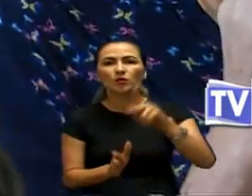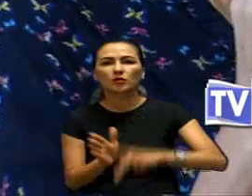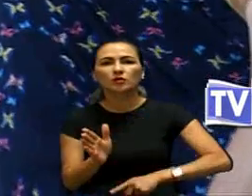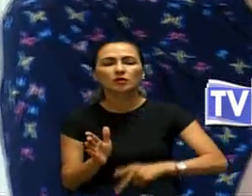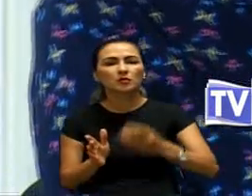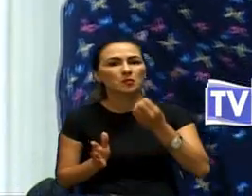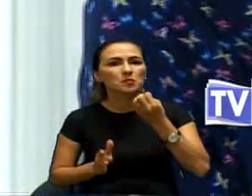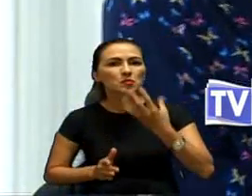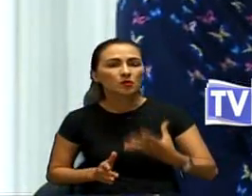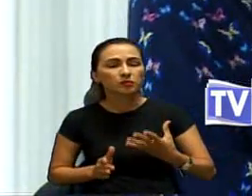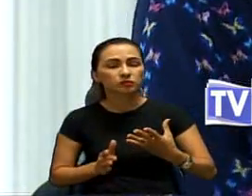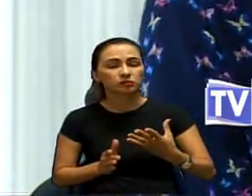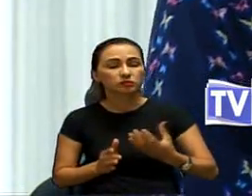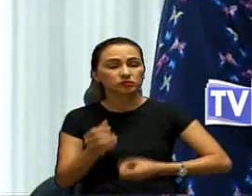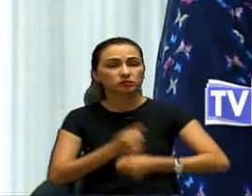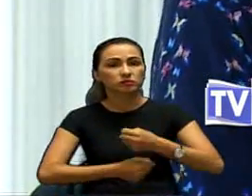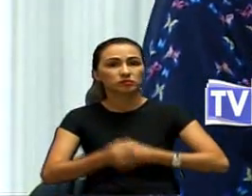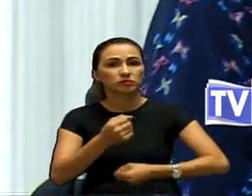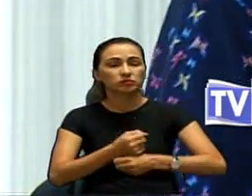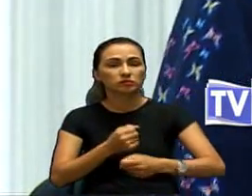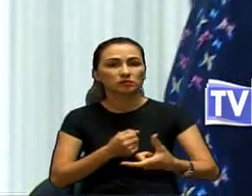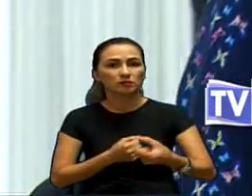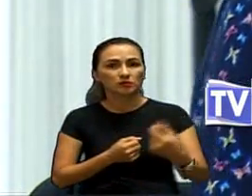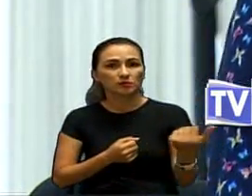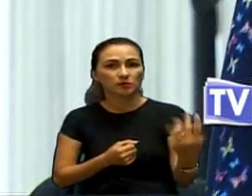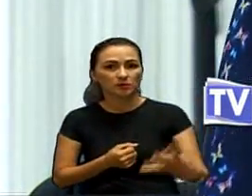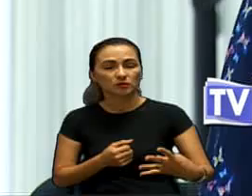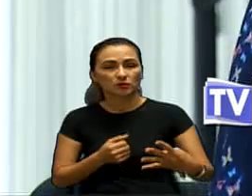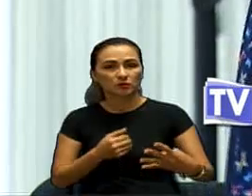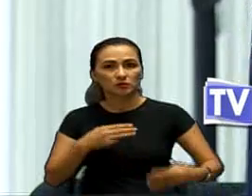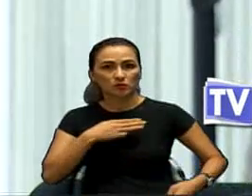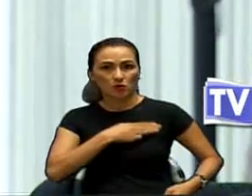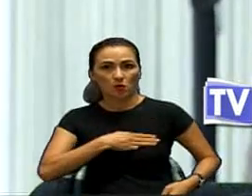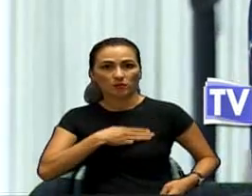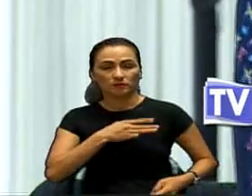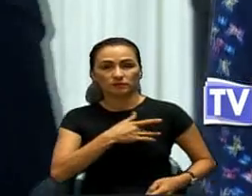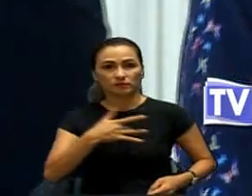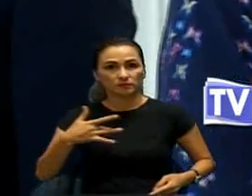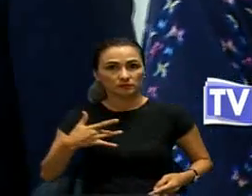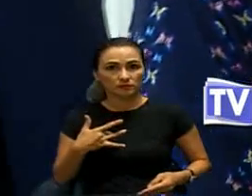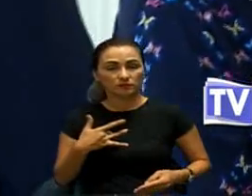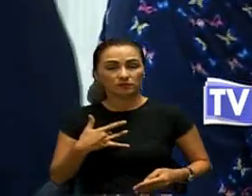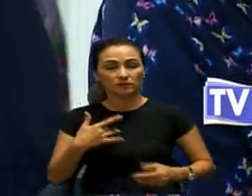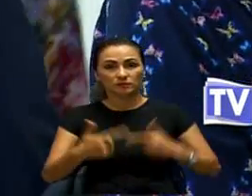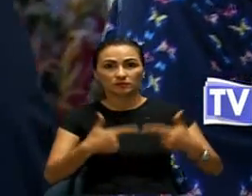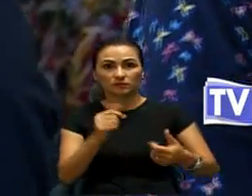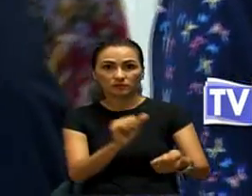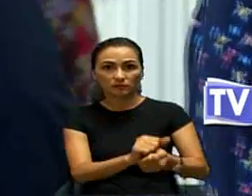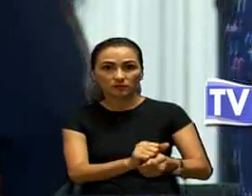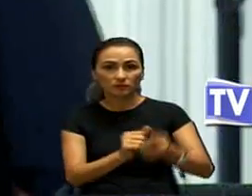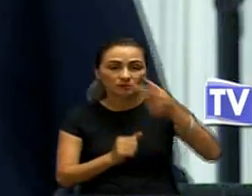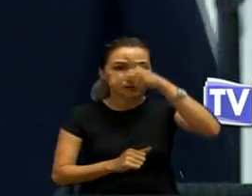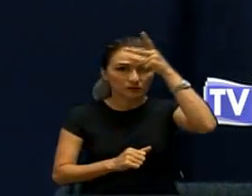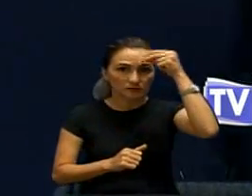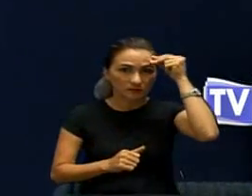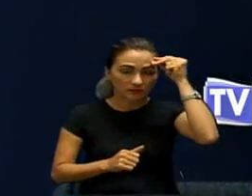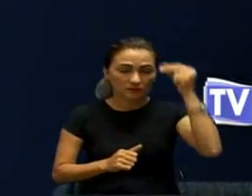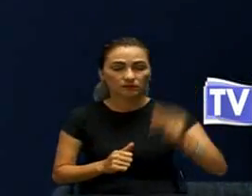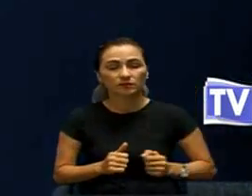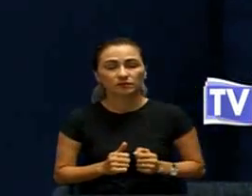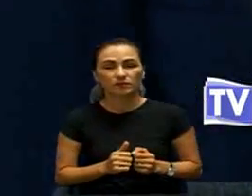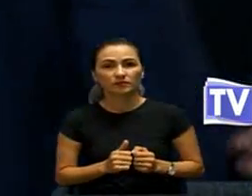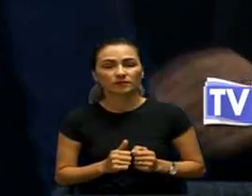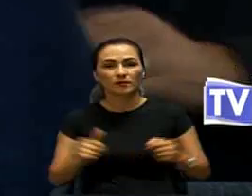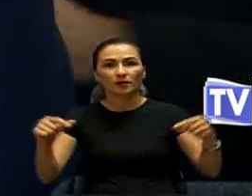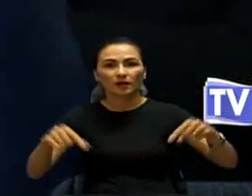projeto já que foi criado em 2014 pelo Ministério da Saúde, em parceria com o município, para que a cidade tenha